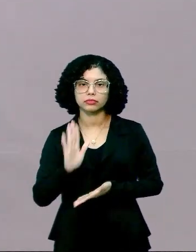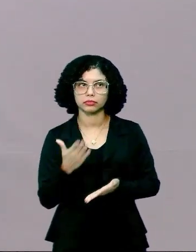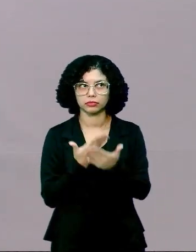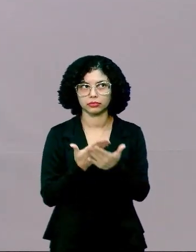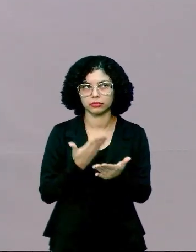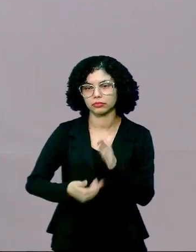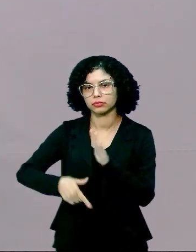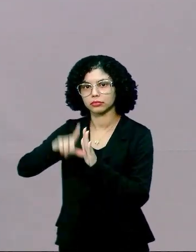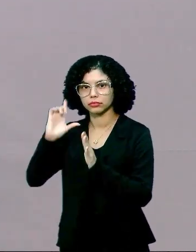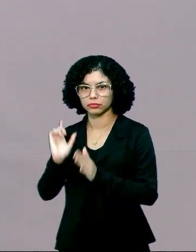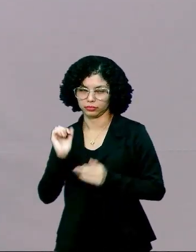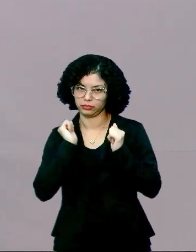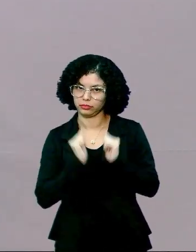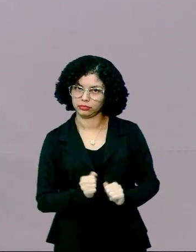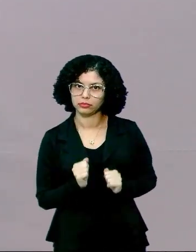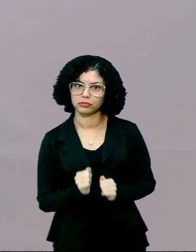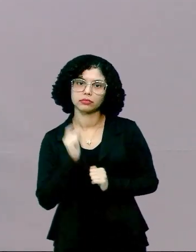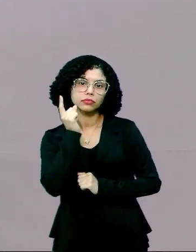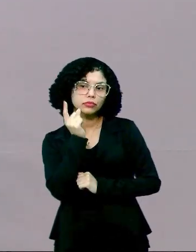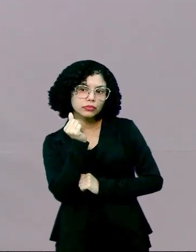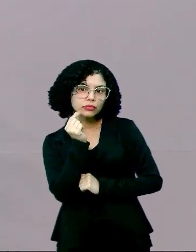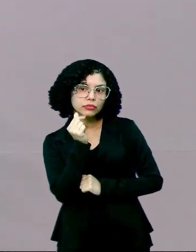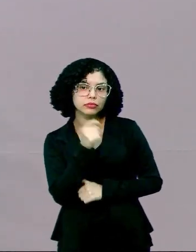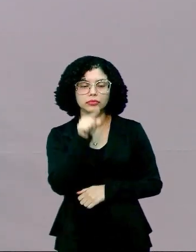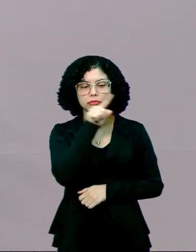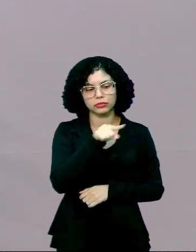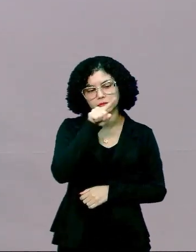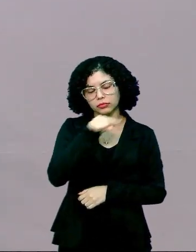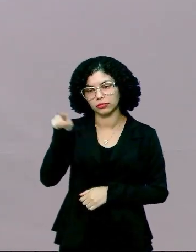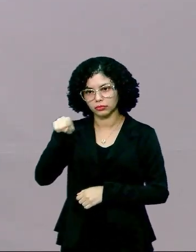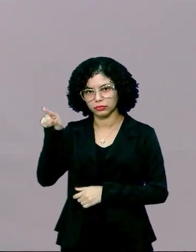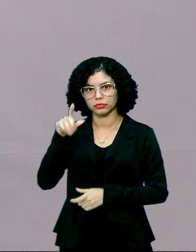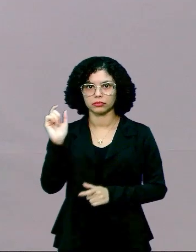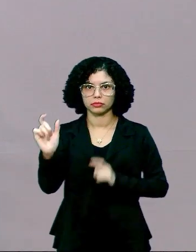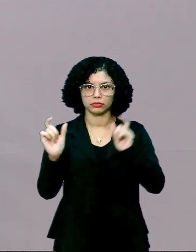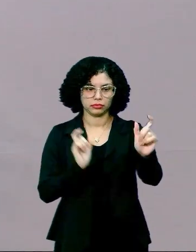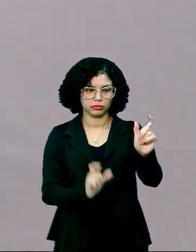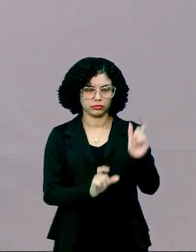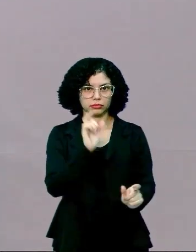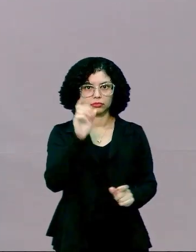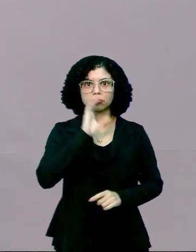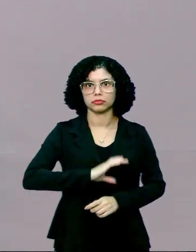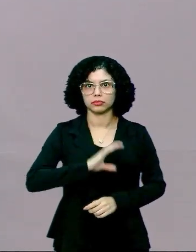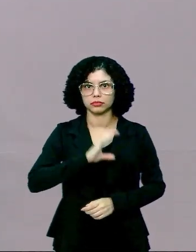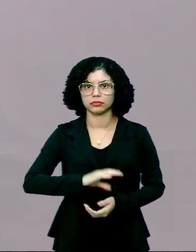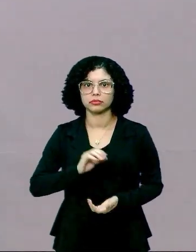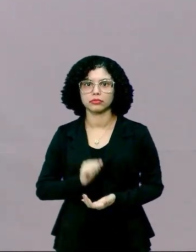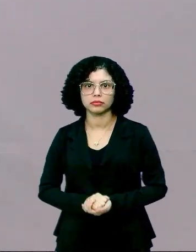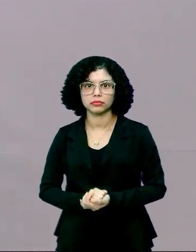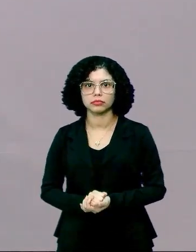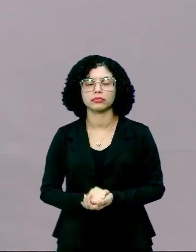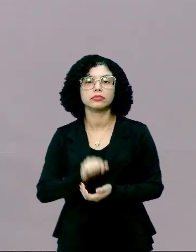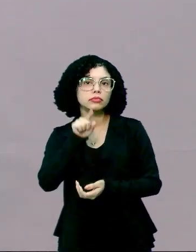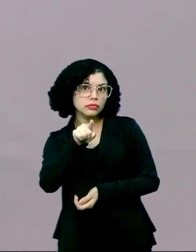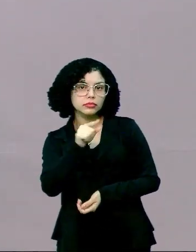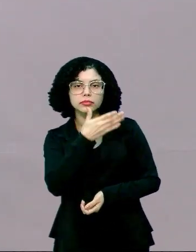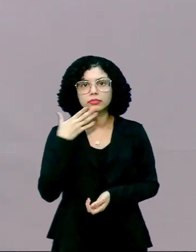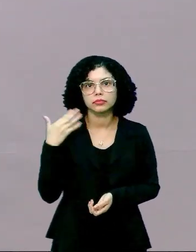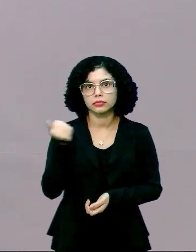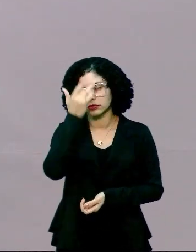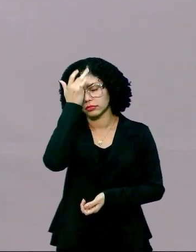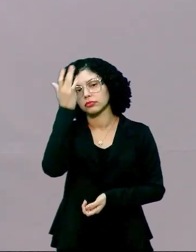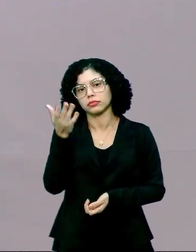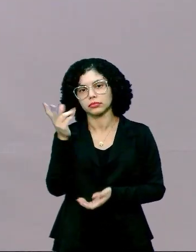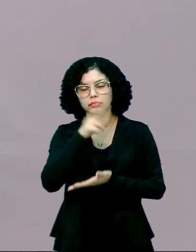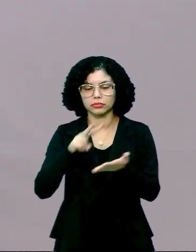aulas anteriores, podem pegar o lápis, circular as palavras que são parecidas com a língua portuguesa para facilitar a leitura